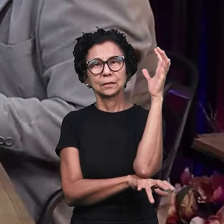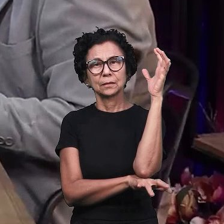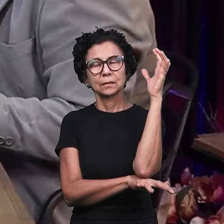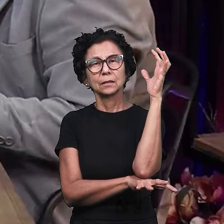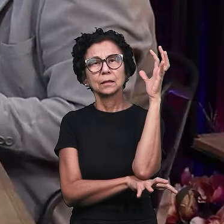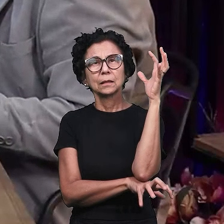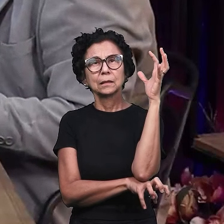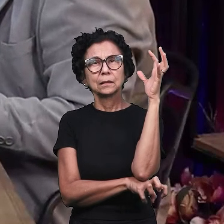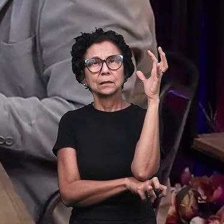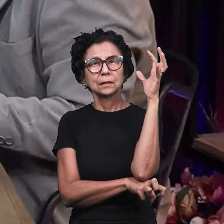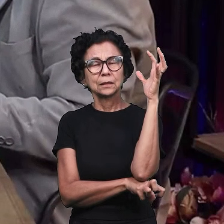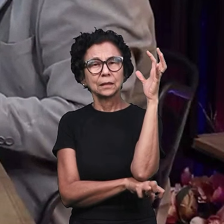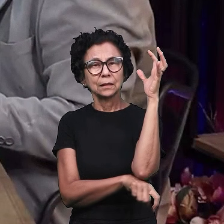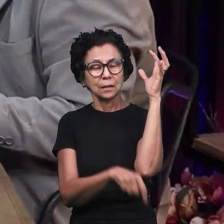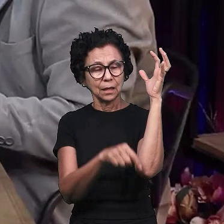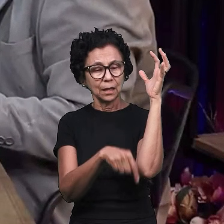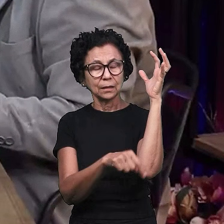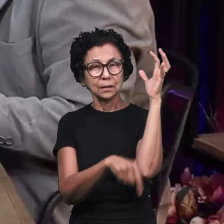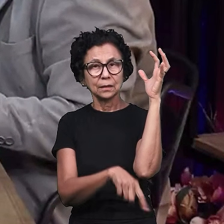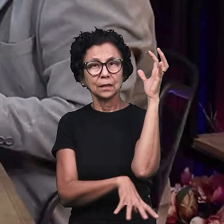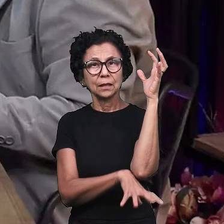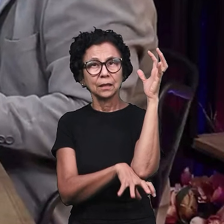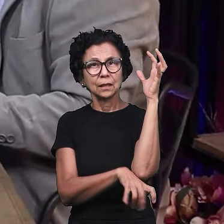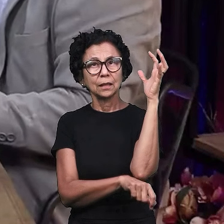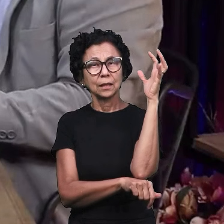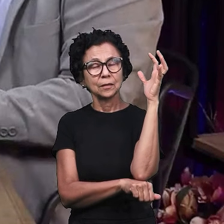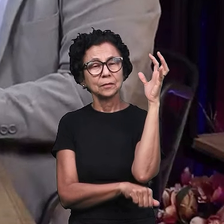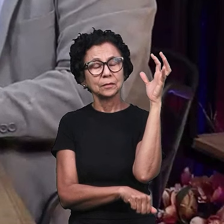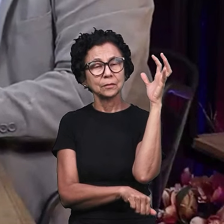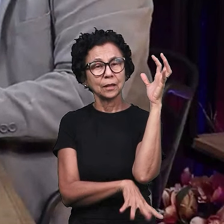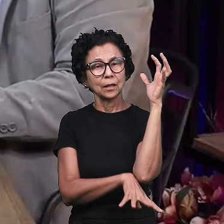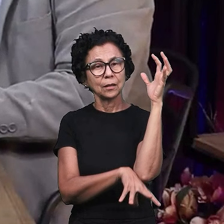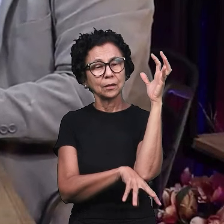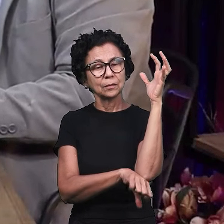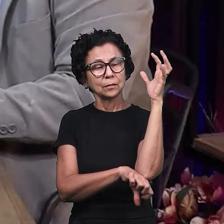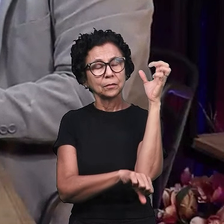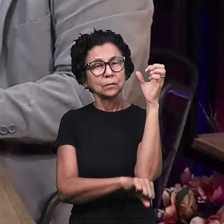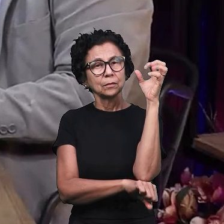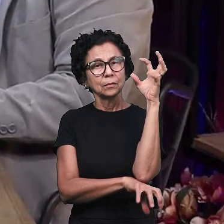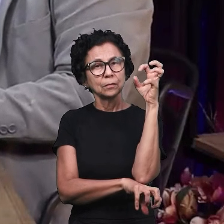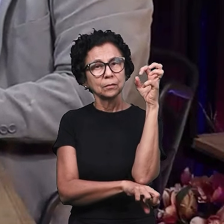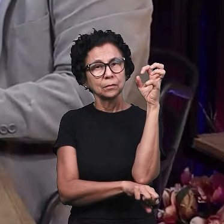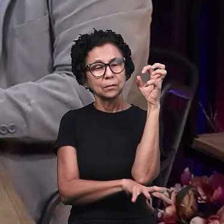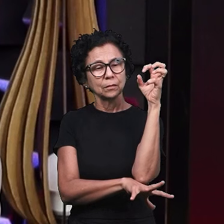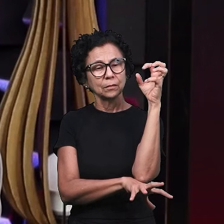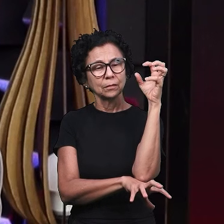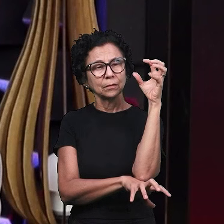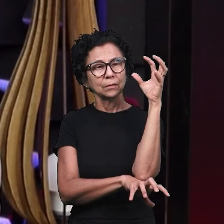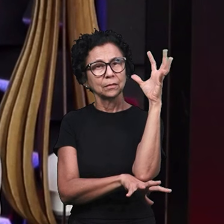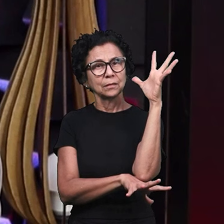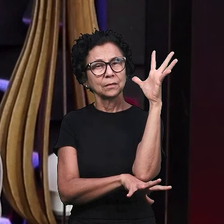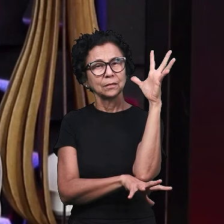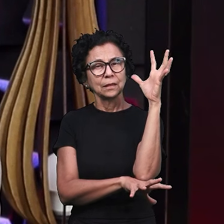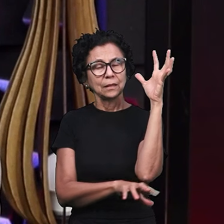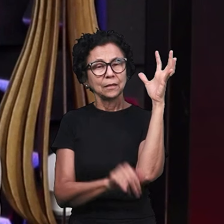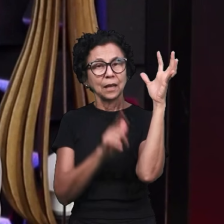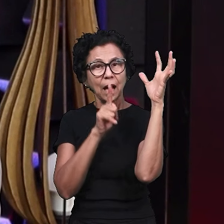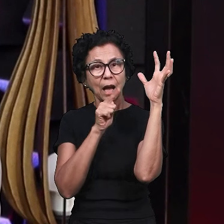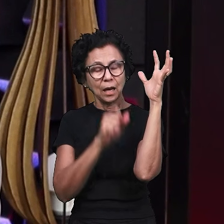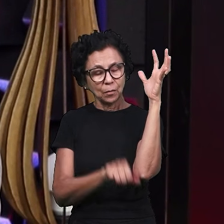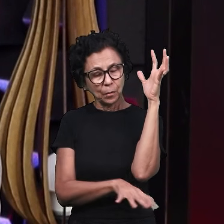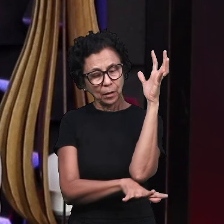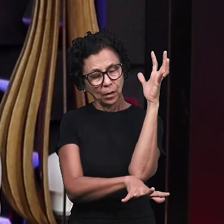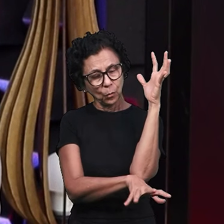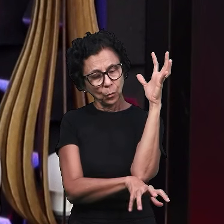é justamente a parte da árvore que vai alimentá-la, né? É onde vai buscar a